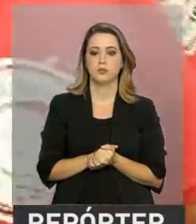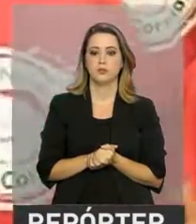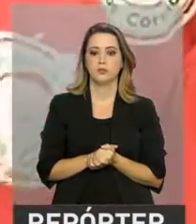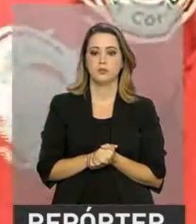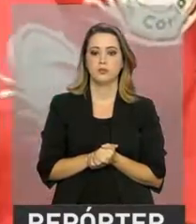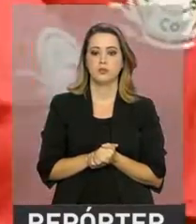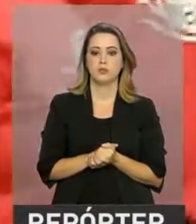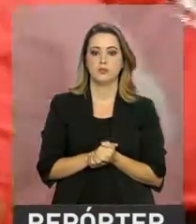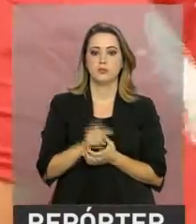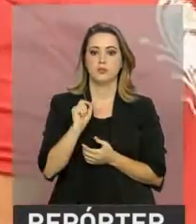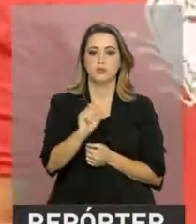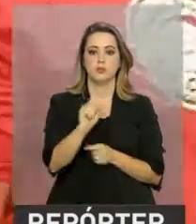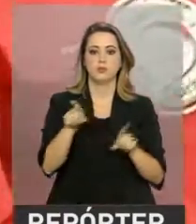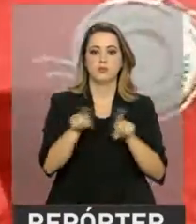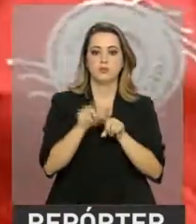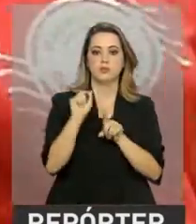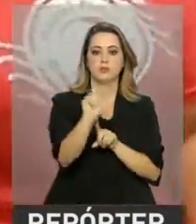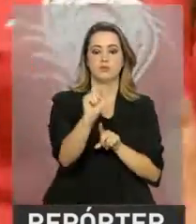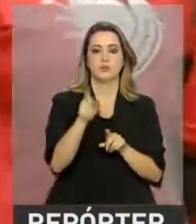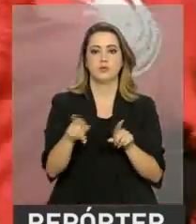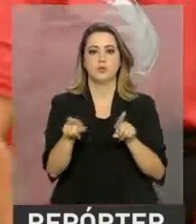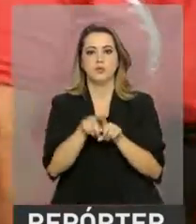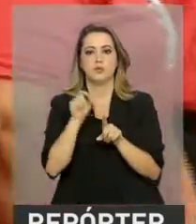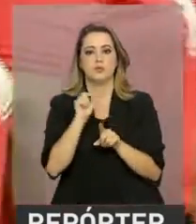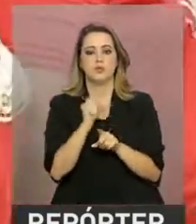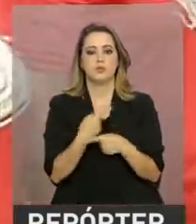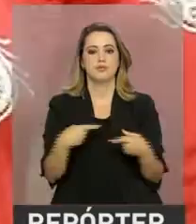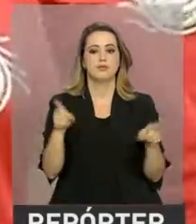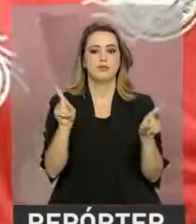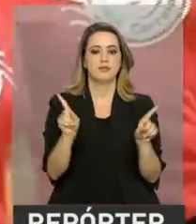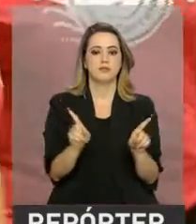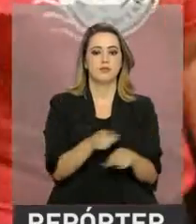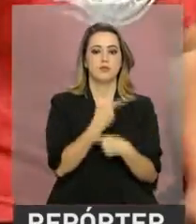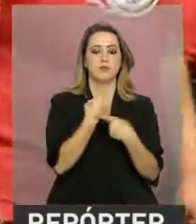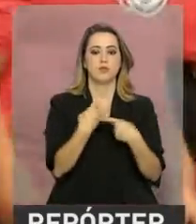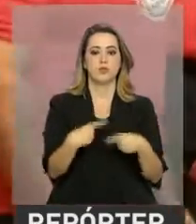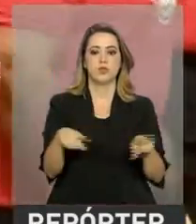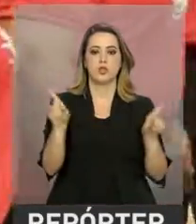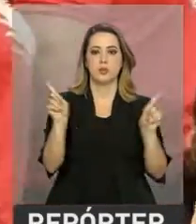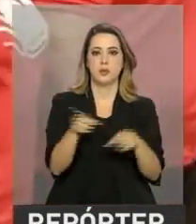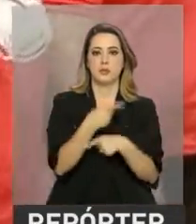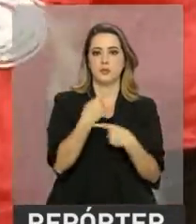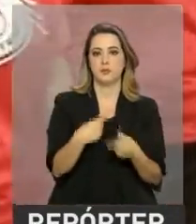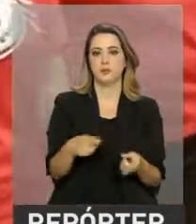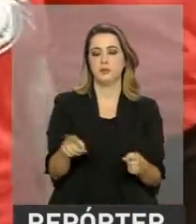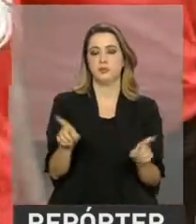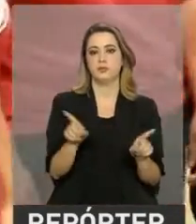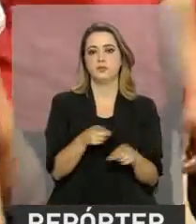Deixarei você na pobre, o velhinho sempre